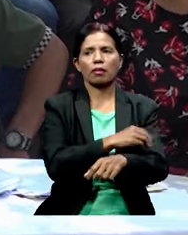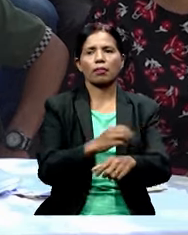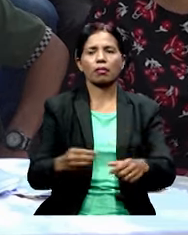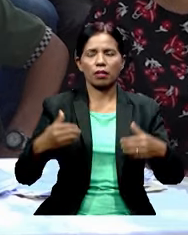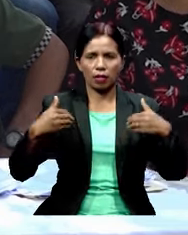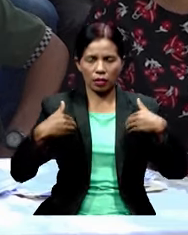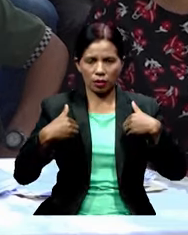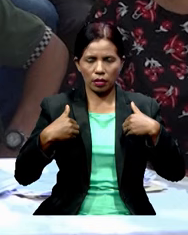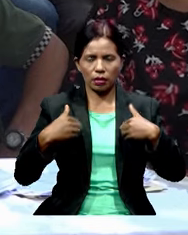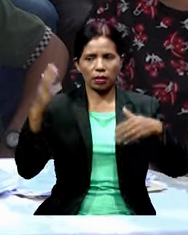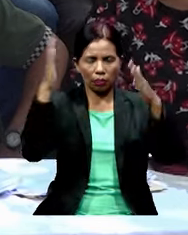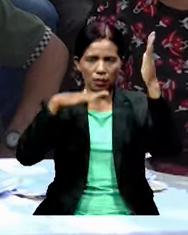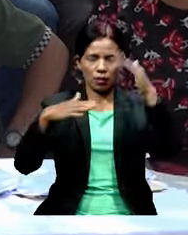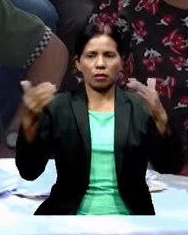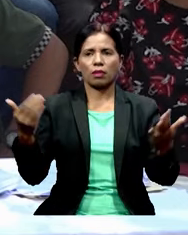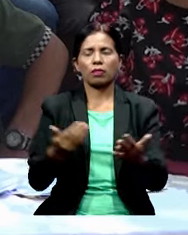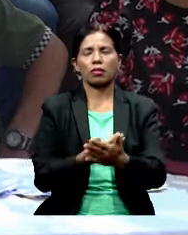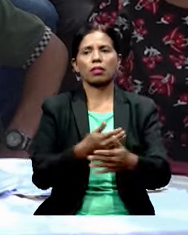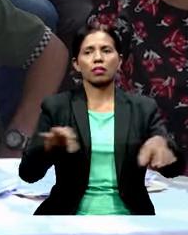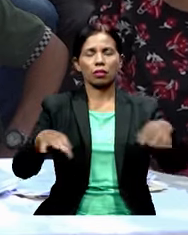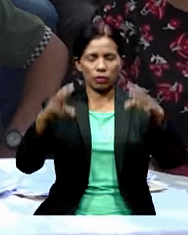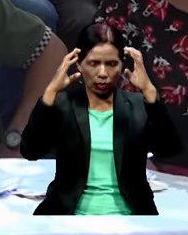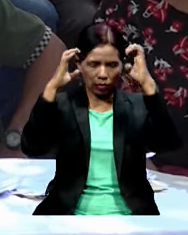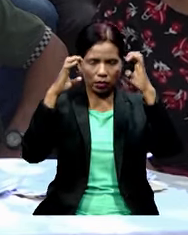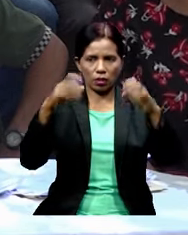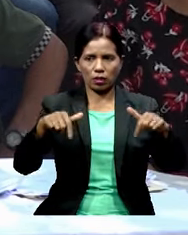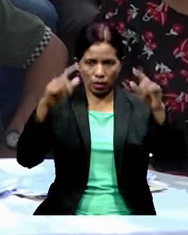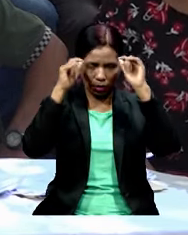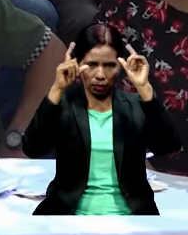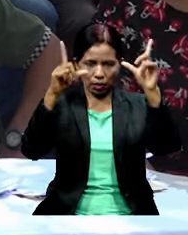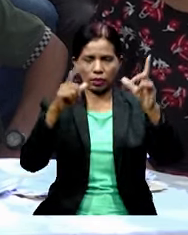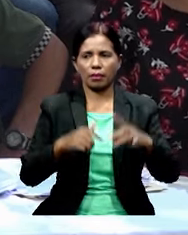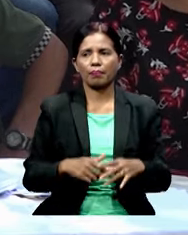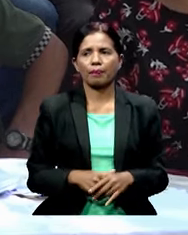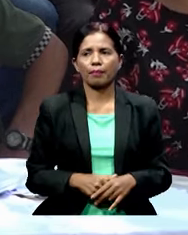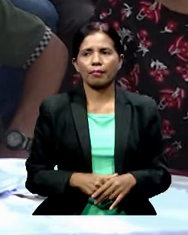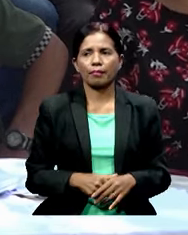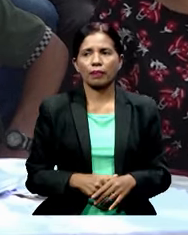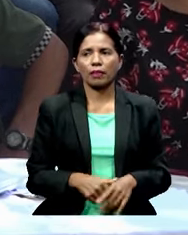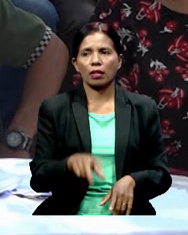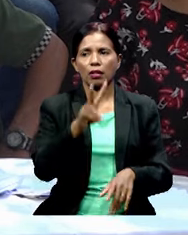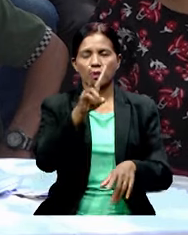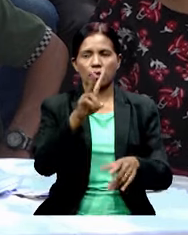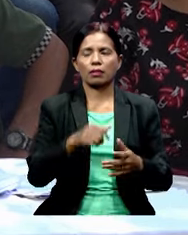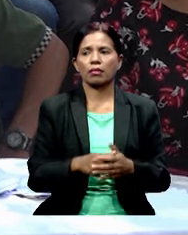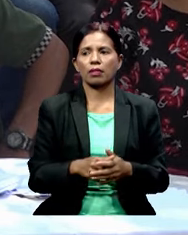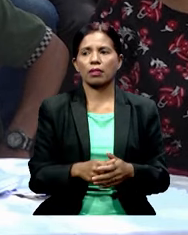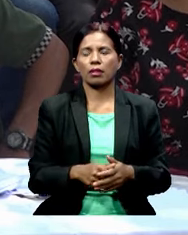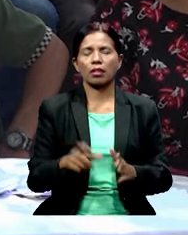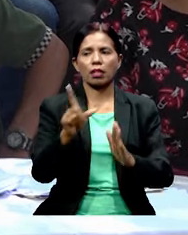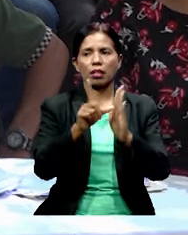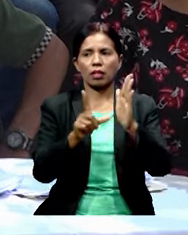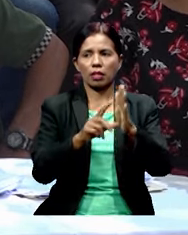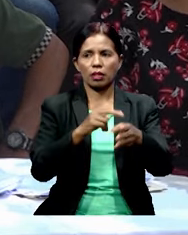hamosu problema fon ia sistema educativo Timor-Leste nian. Rua, ia decreto lei